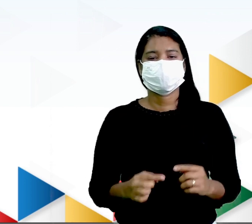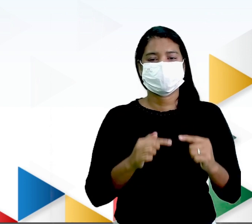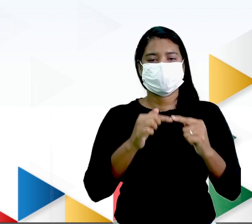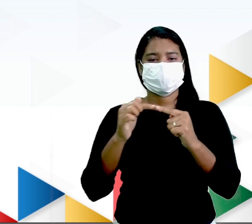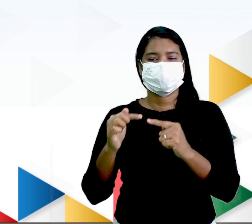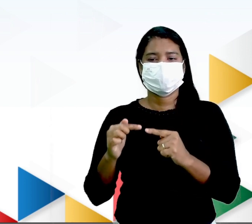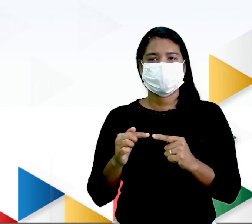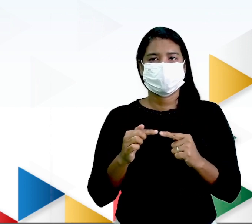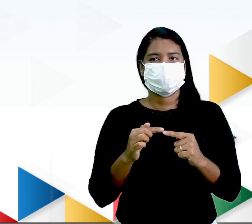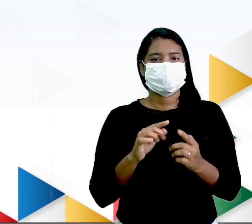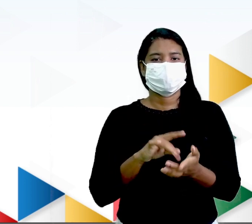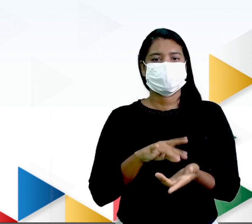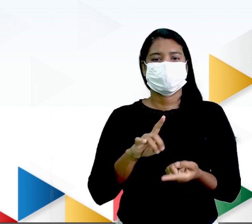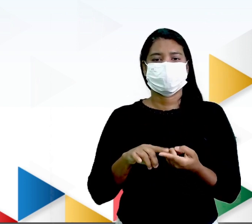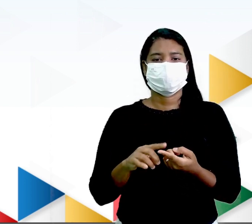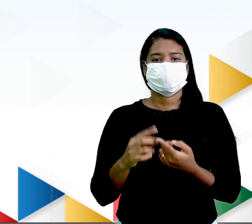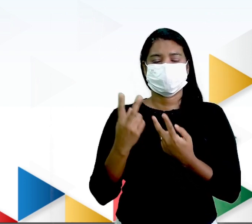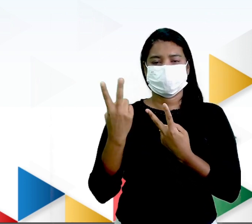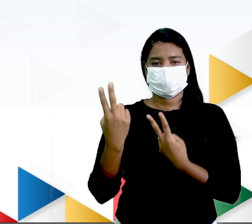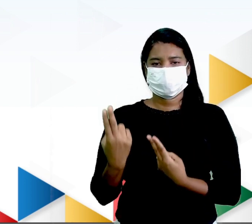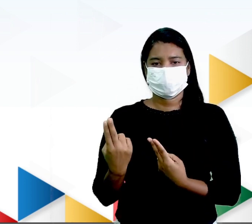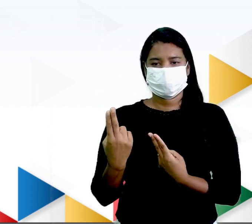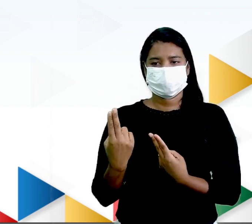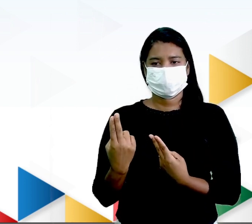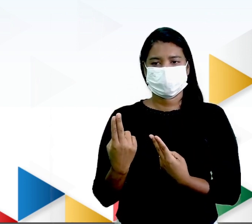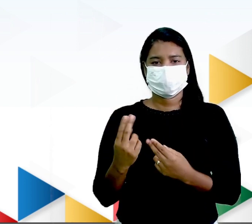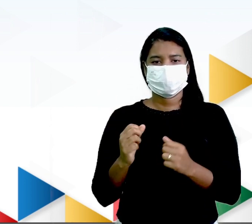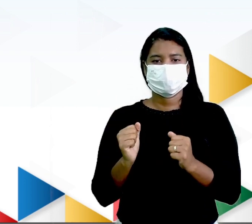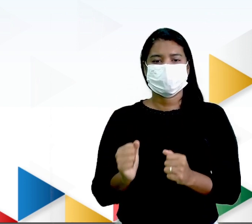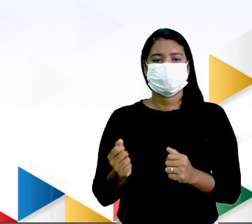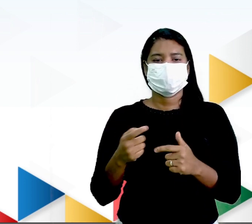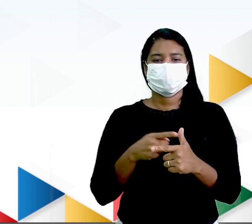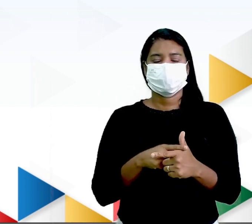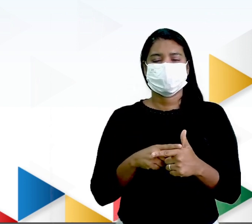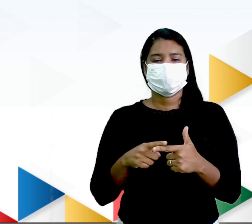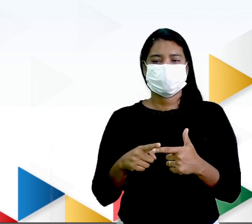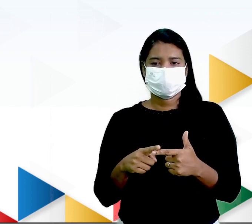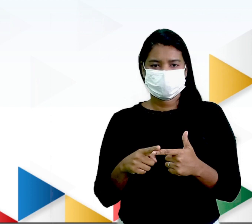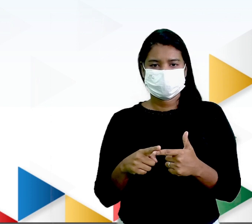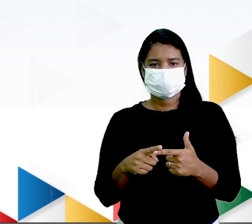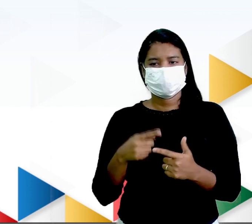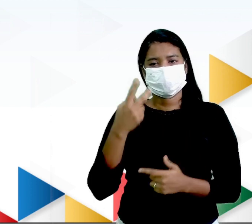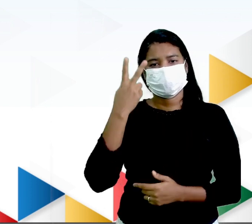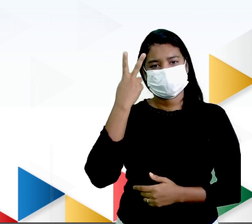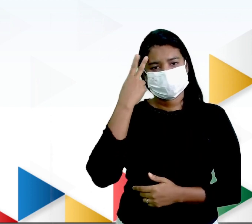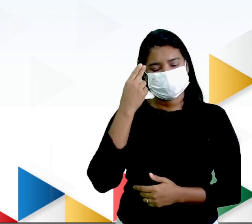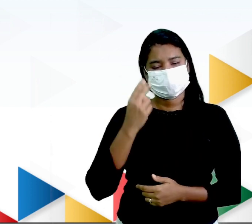a partes que sejam iguais. Ou seja, podemos dividir em quantidades de mesma